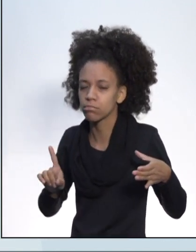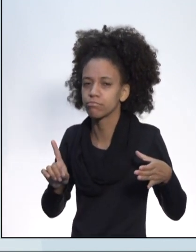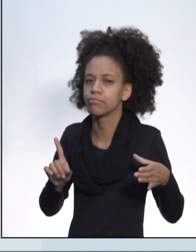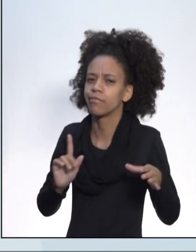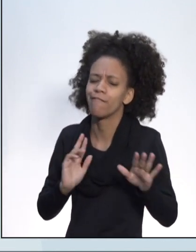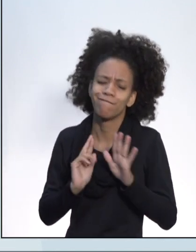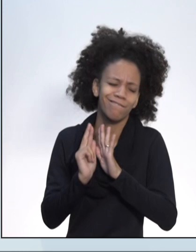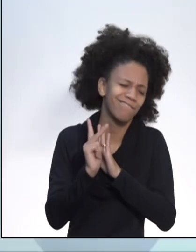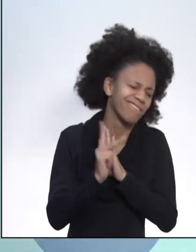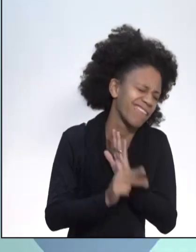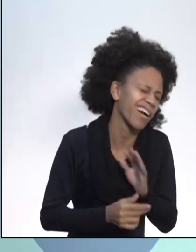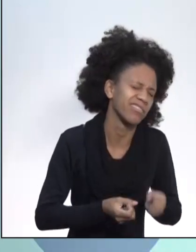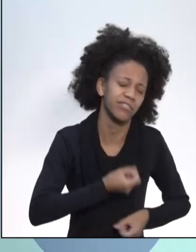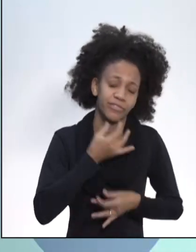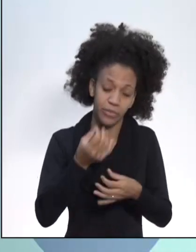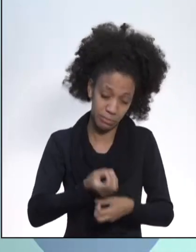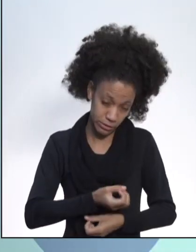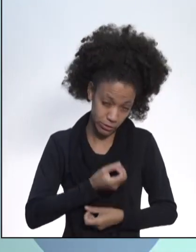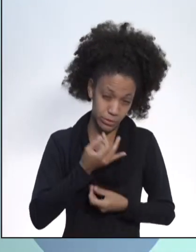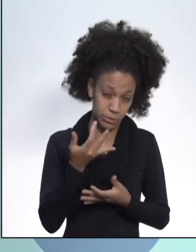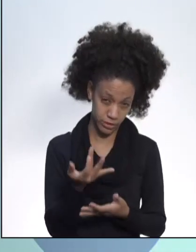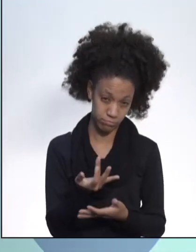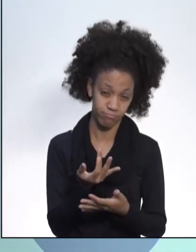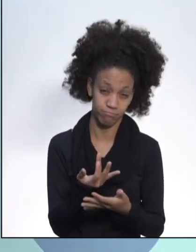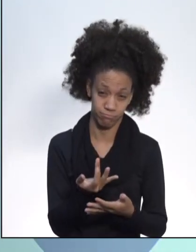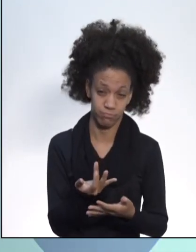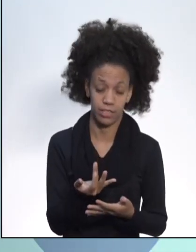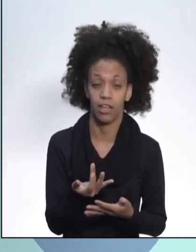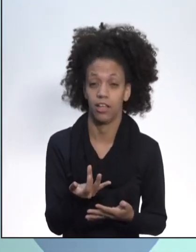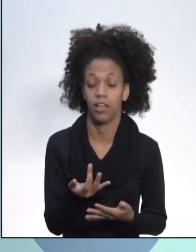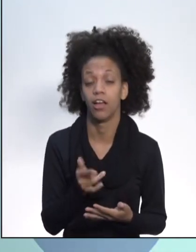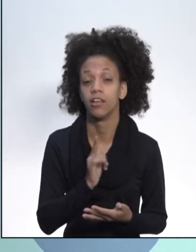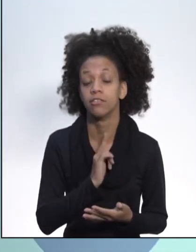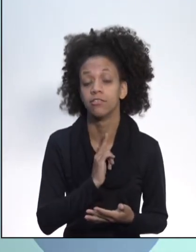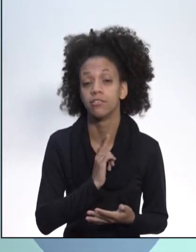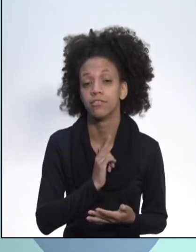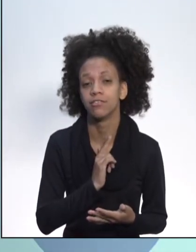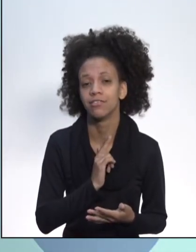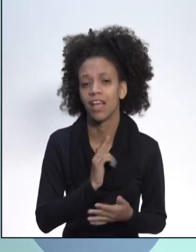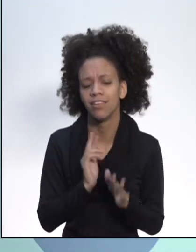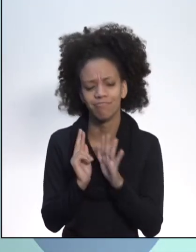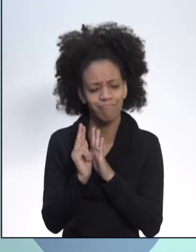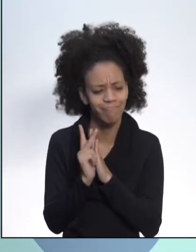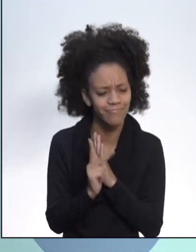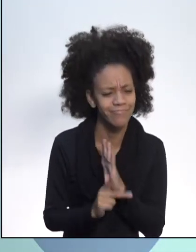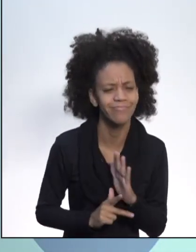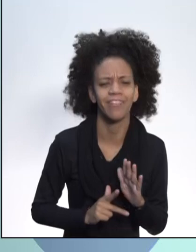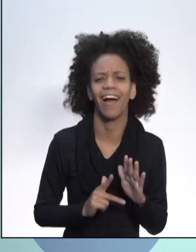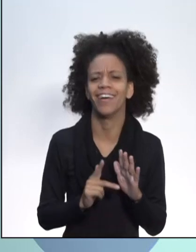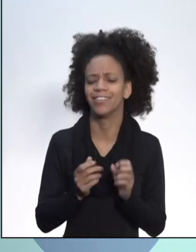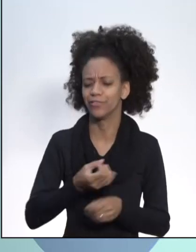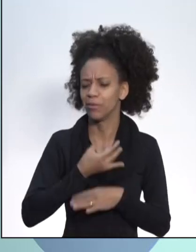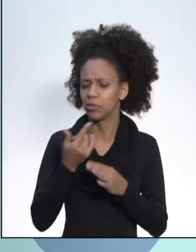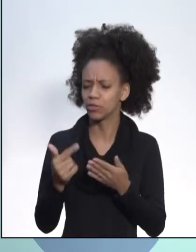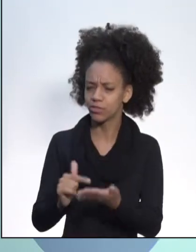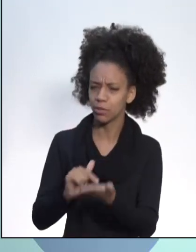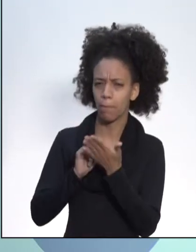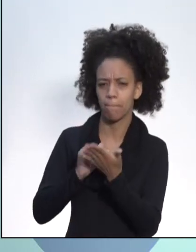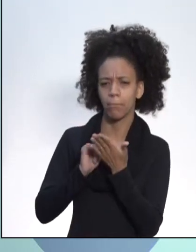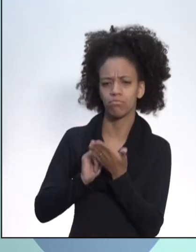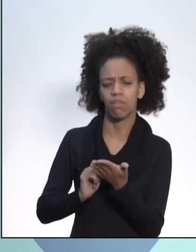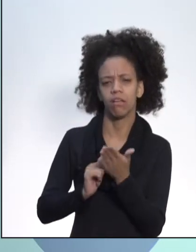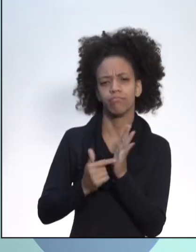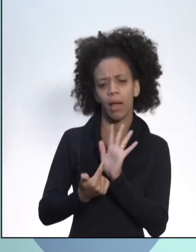de notícias que vem vindo, a gente tem uma série de situações que são apresentadas para a gente, tanto na